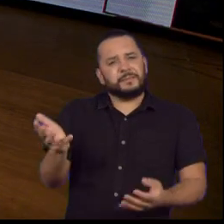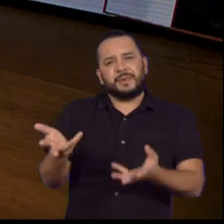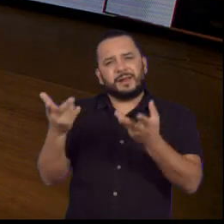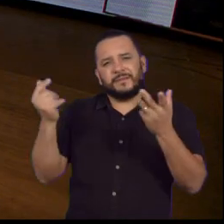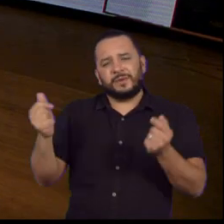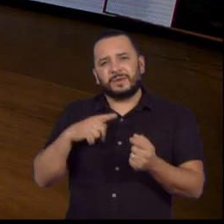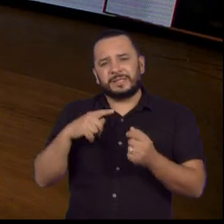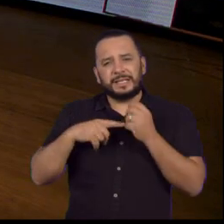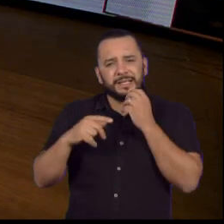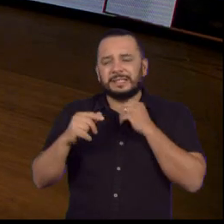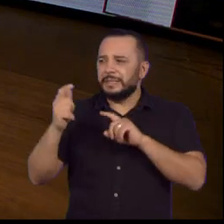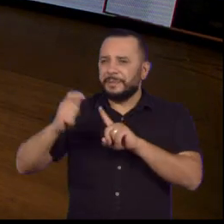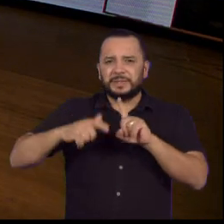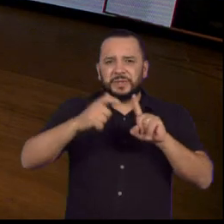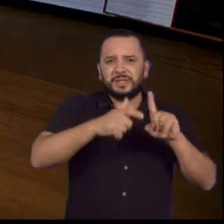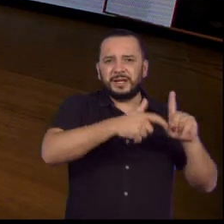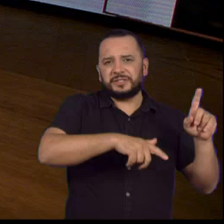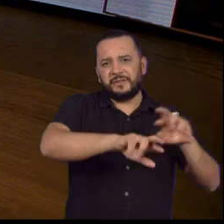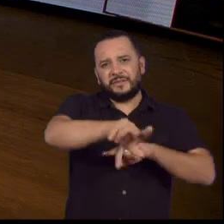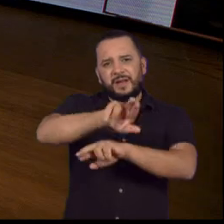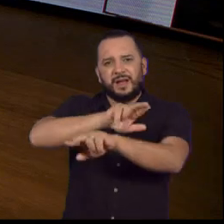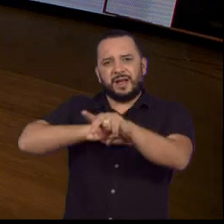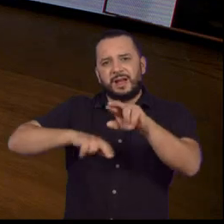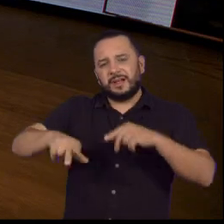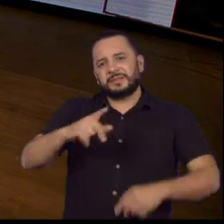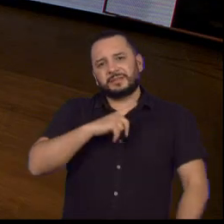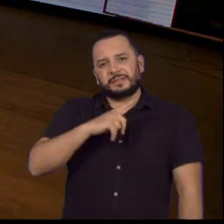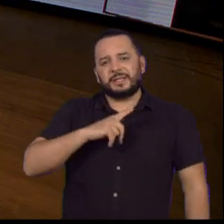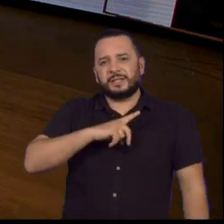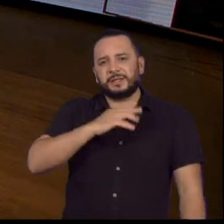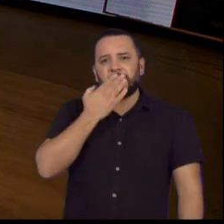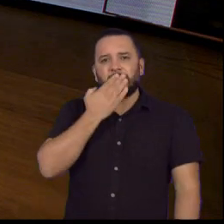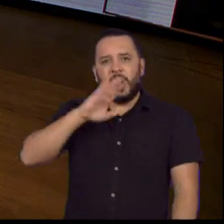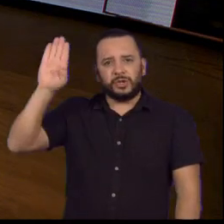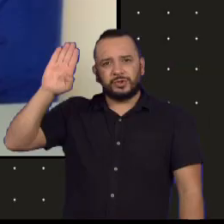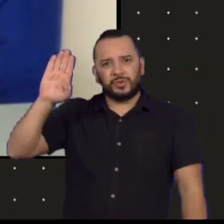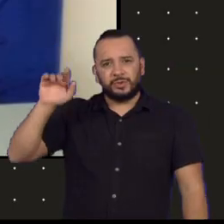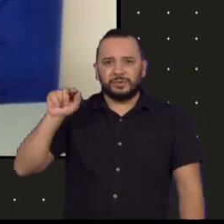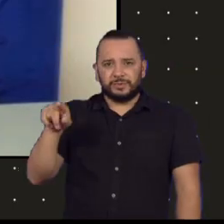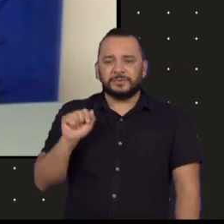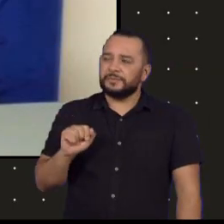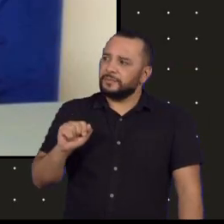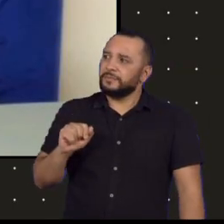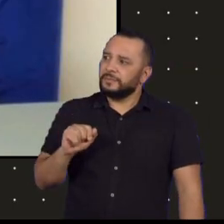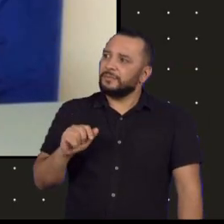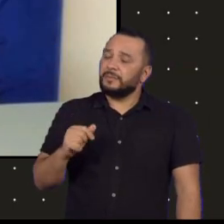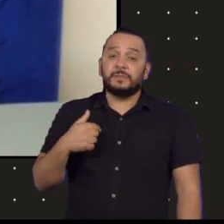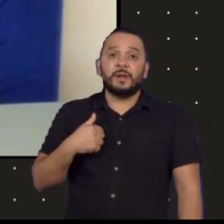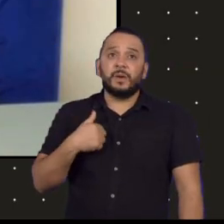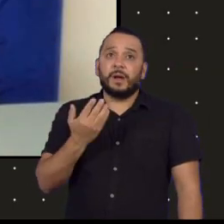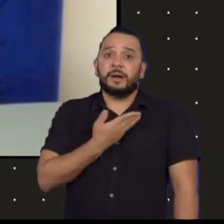dele. Mas ele, a amizade do Jô é que quem,